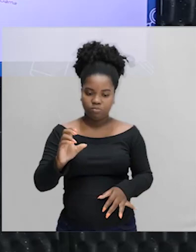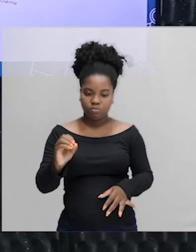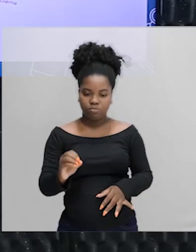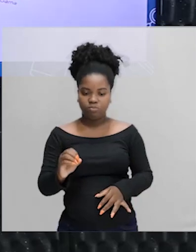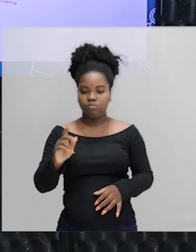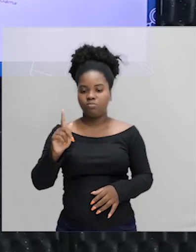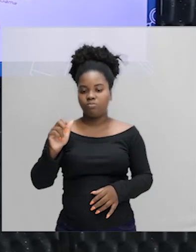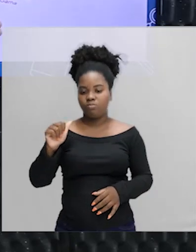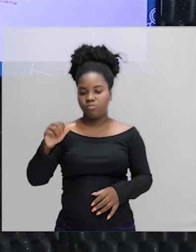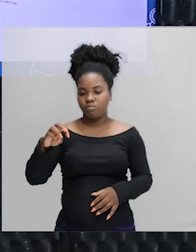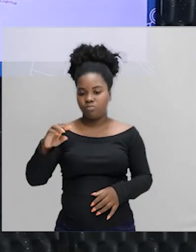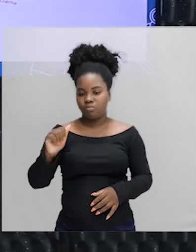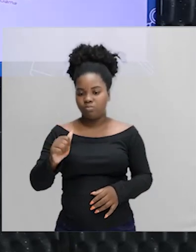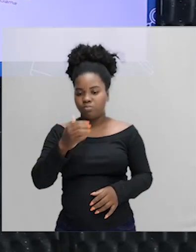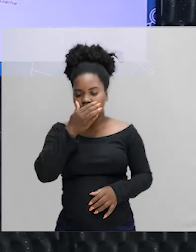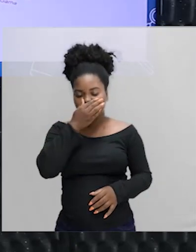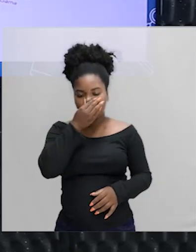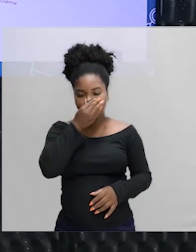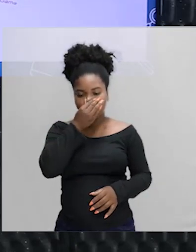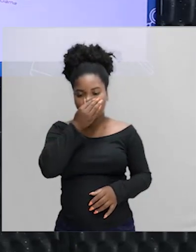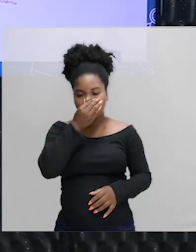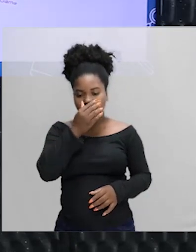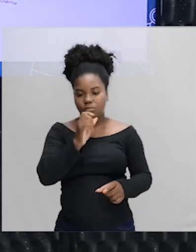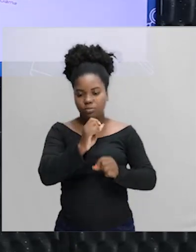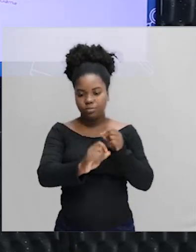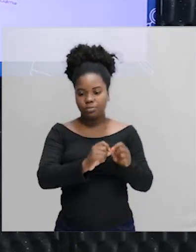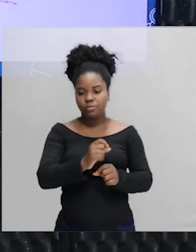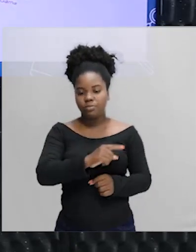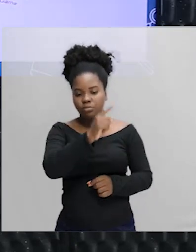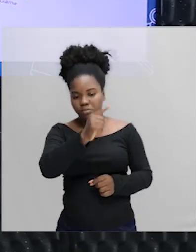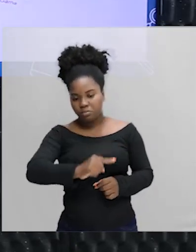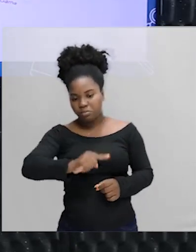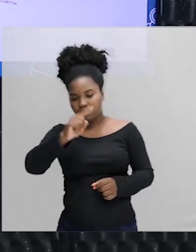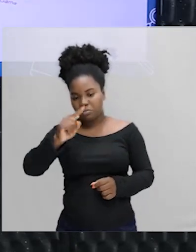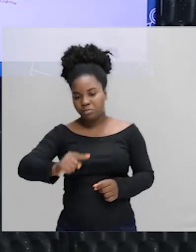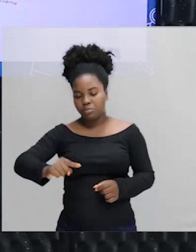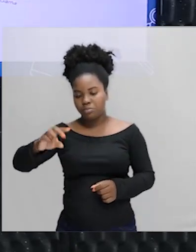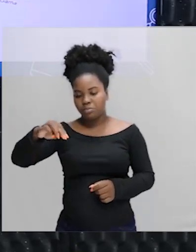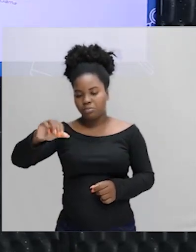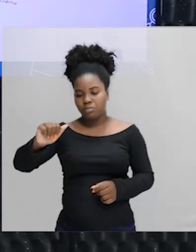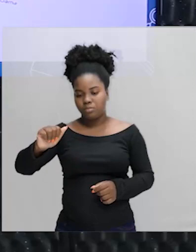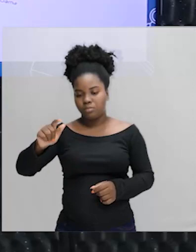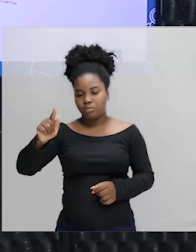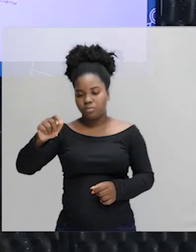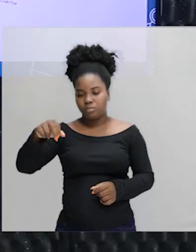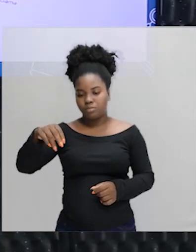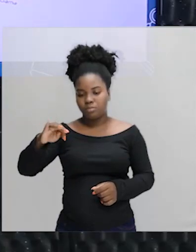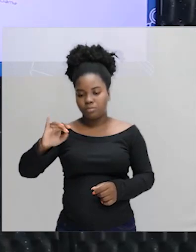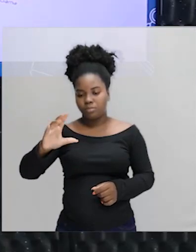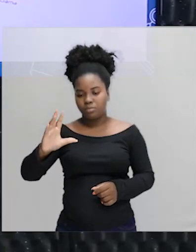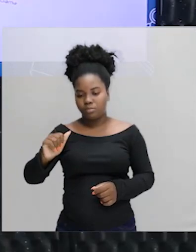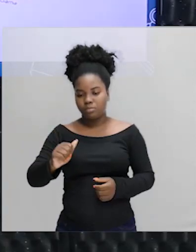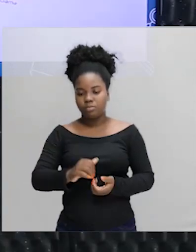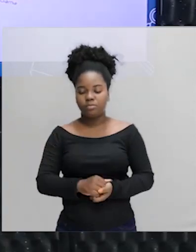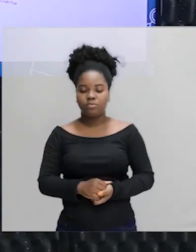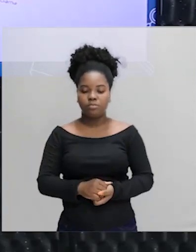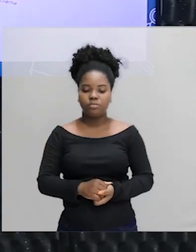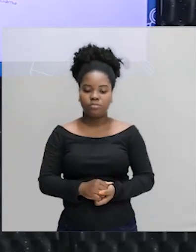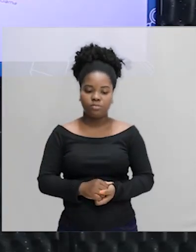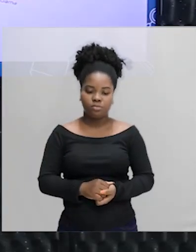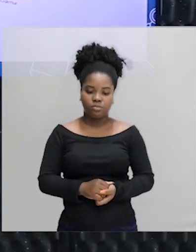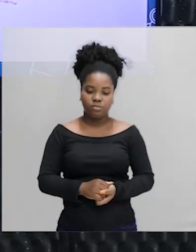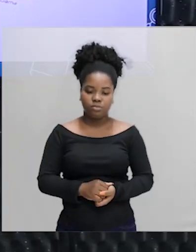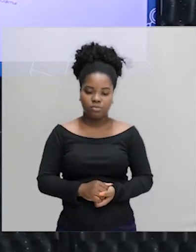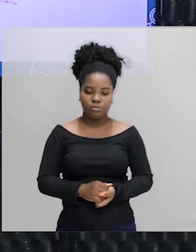Esses raios gamas nada mais são do que essas ondas eletromagnéticas que são liberadas, a radiação gama que é liberada, tá certo? A